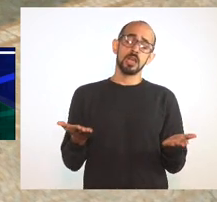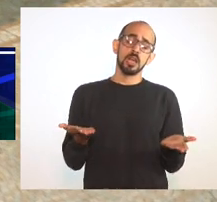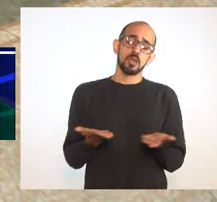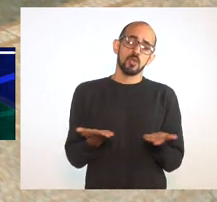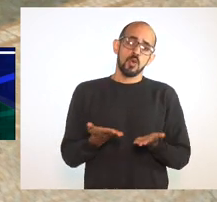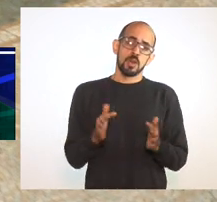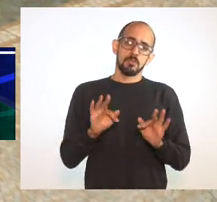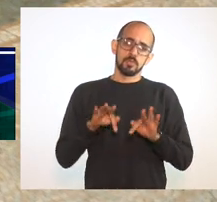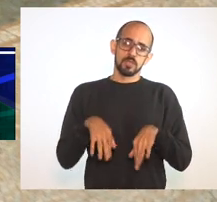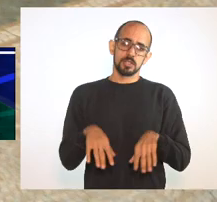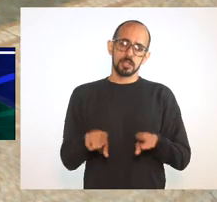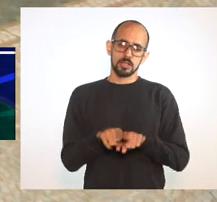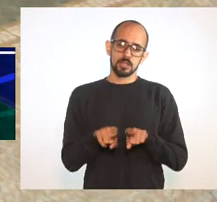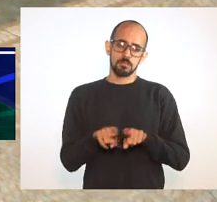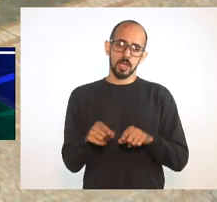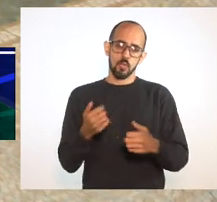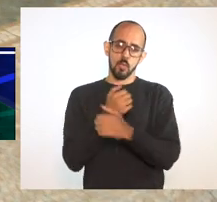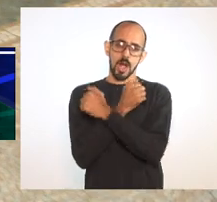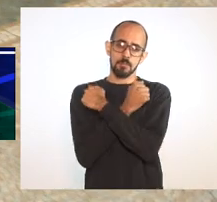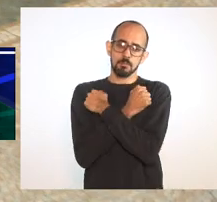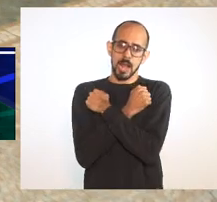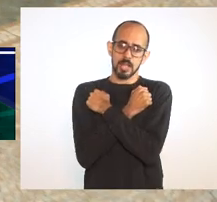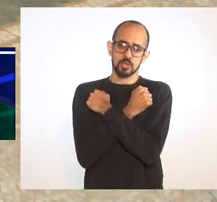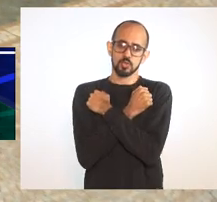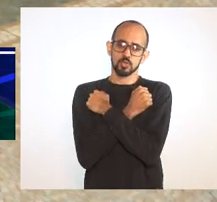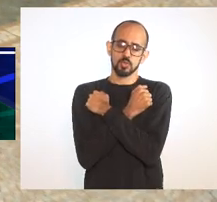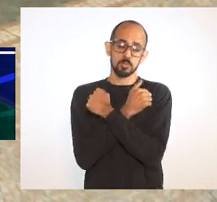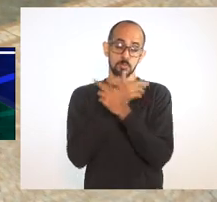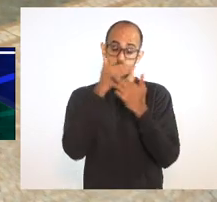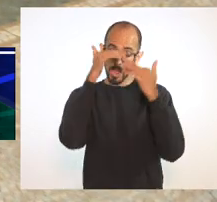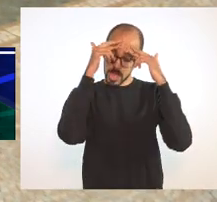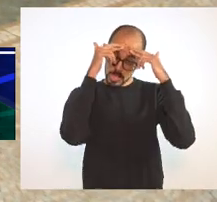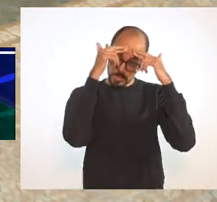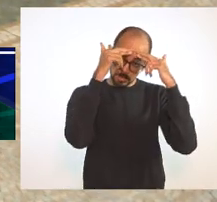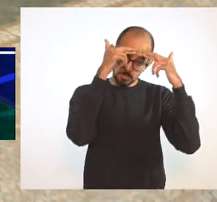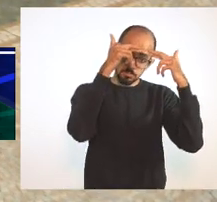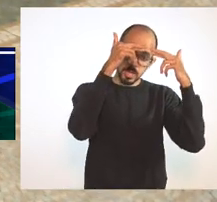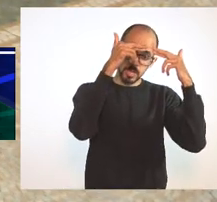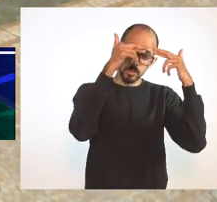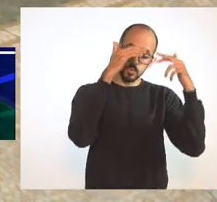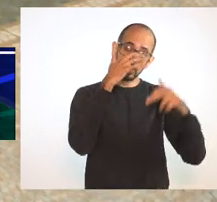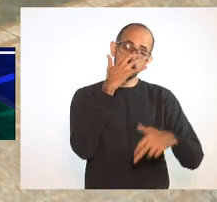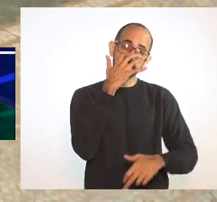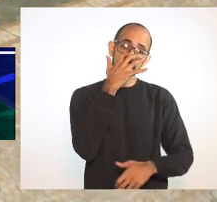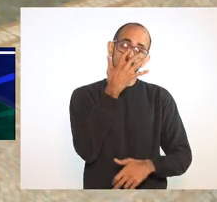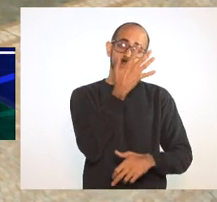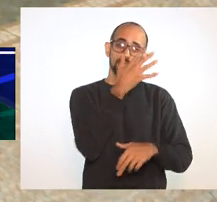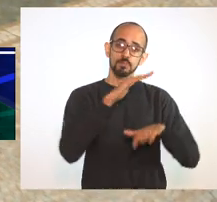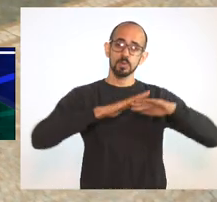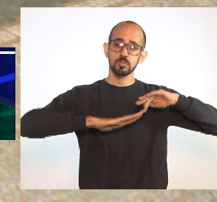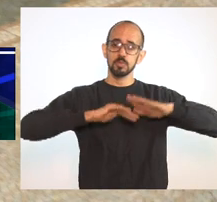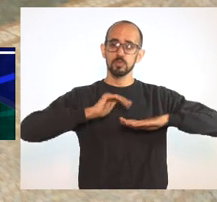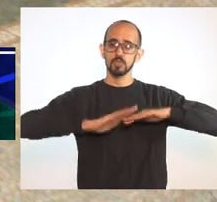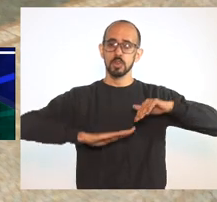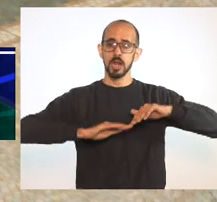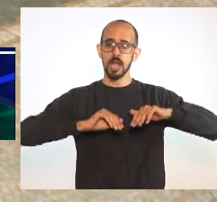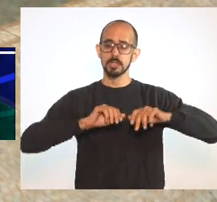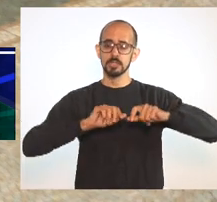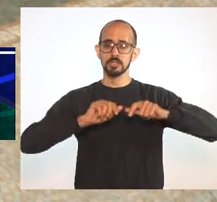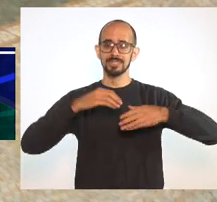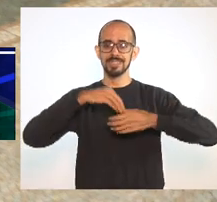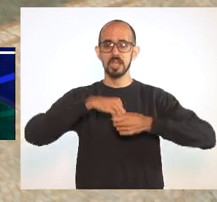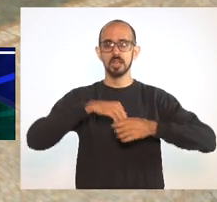quero deixar aqui o meu abraço, o meu respeito e a minha admiração pelos profissionais que atuam nas delegacias